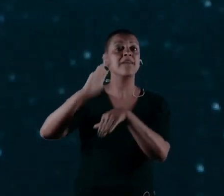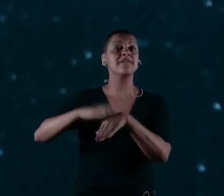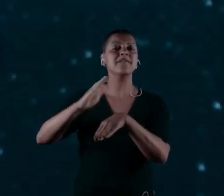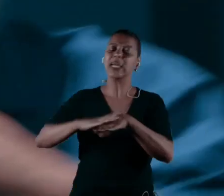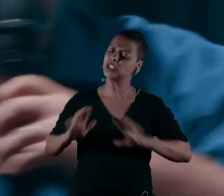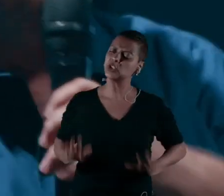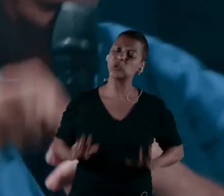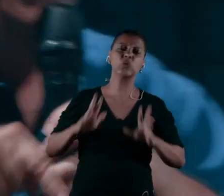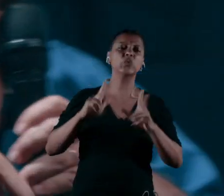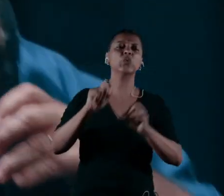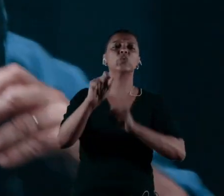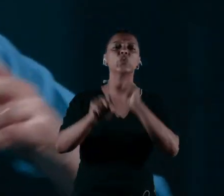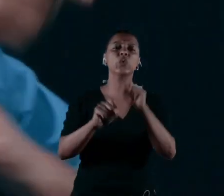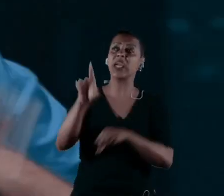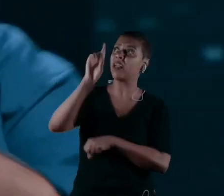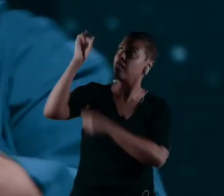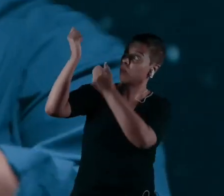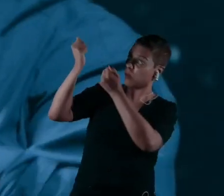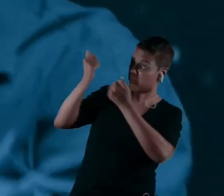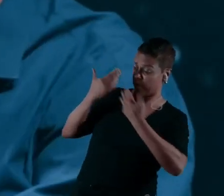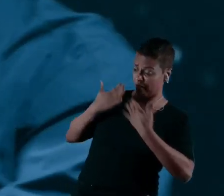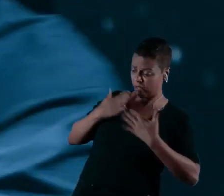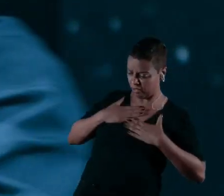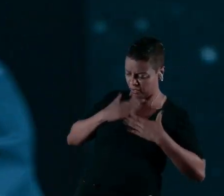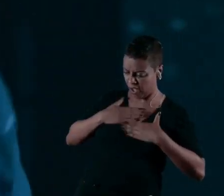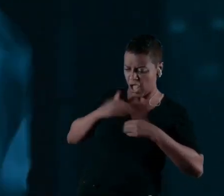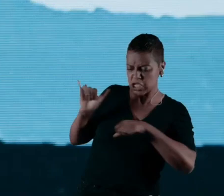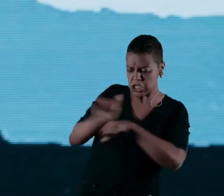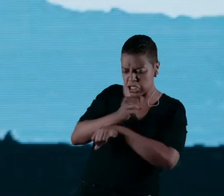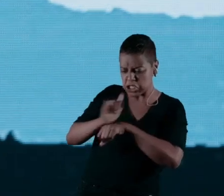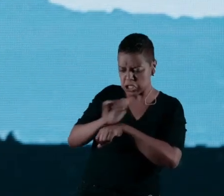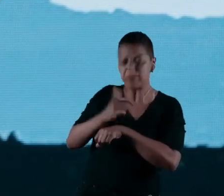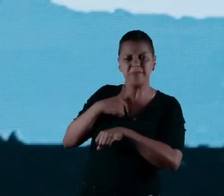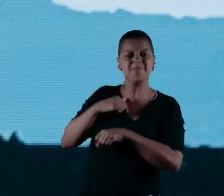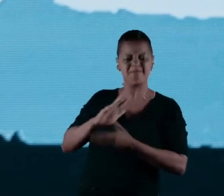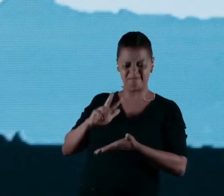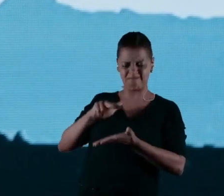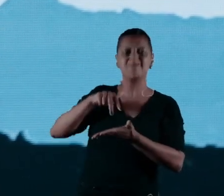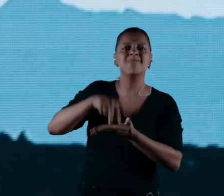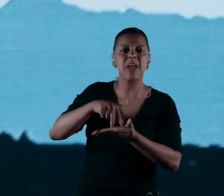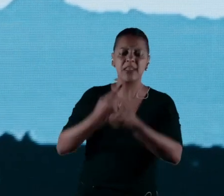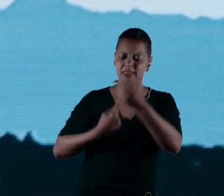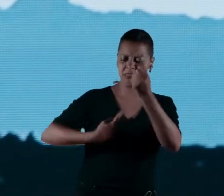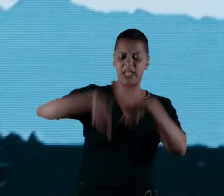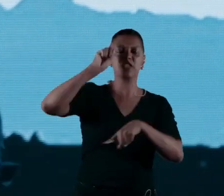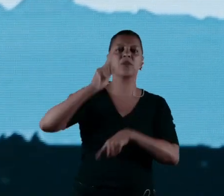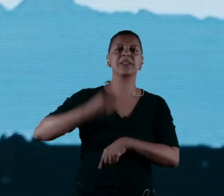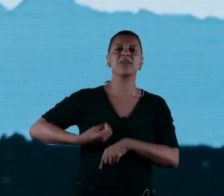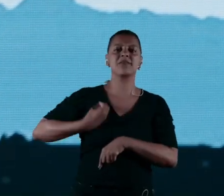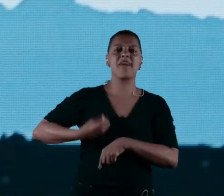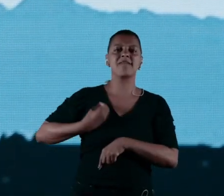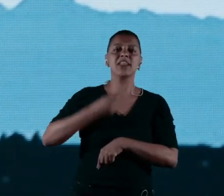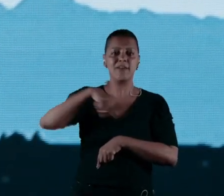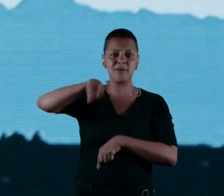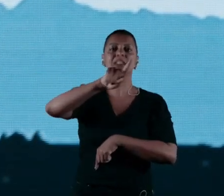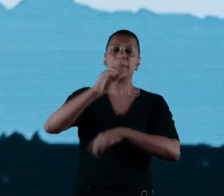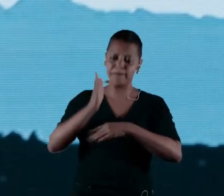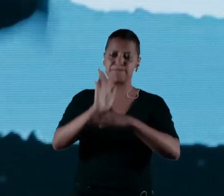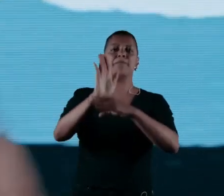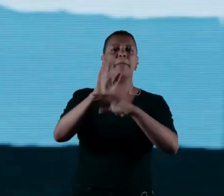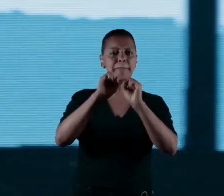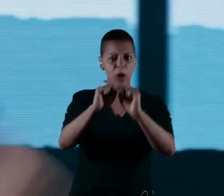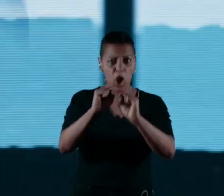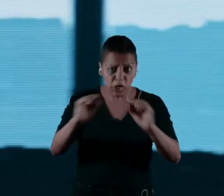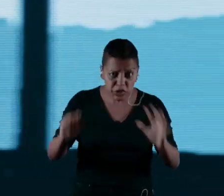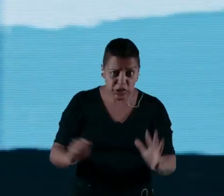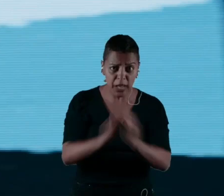dá instrumento, não só para o teu enriquecimento, mas para a transformação da vida de alguém. Amém? Pode